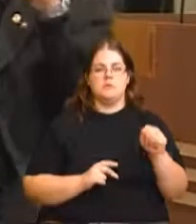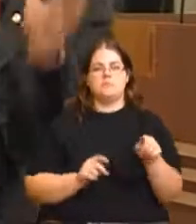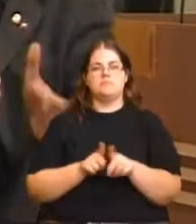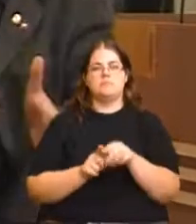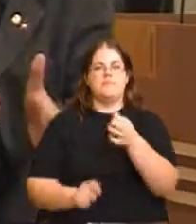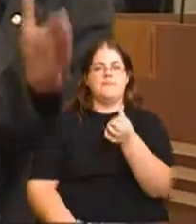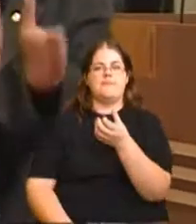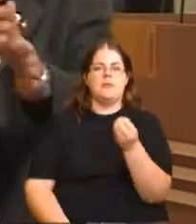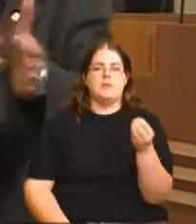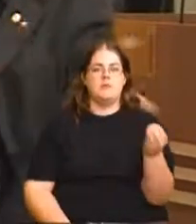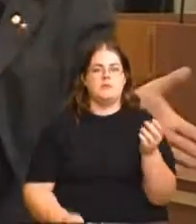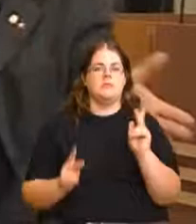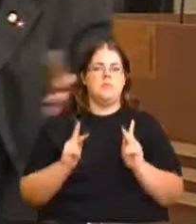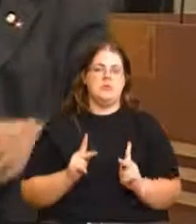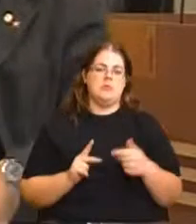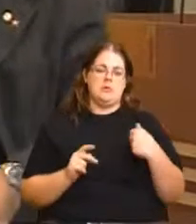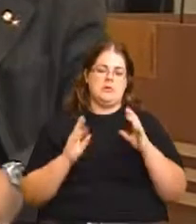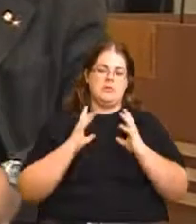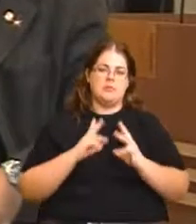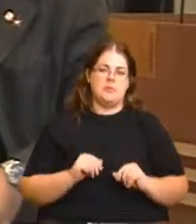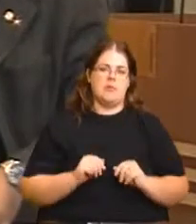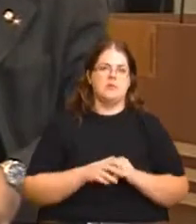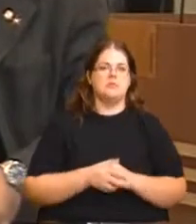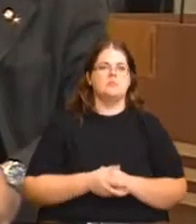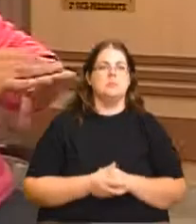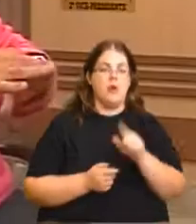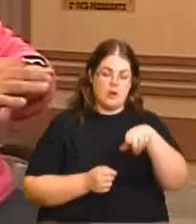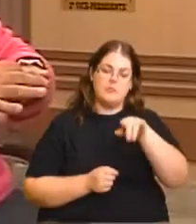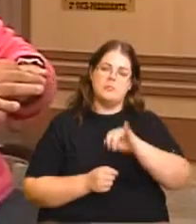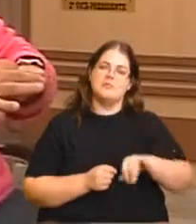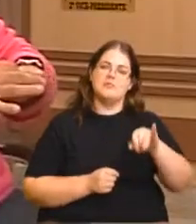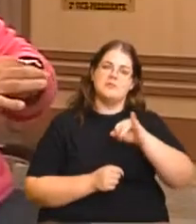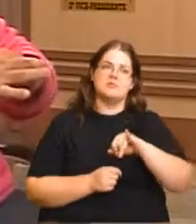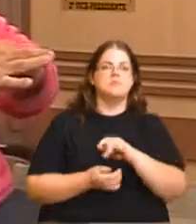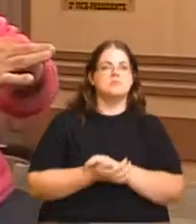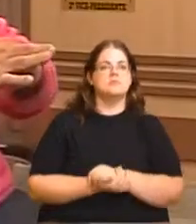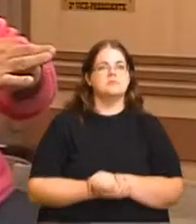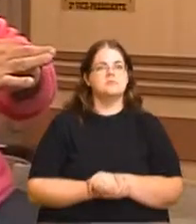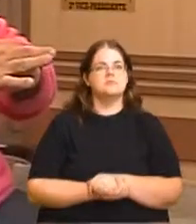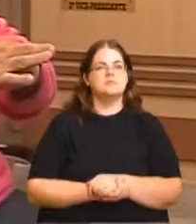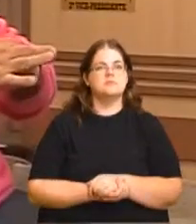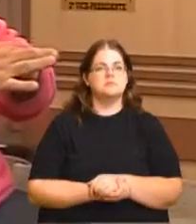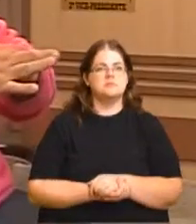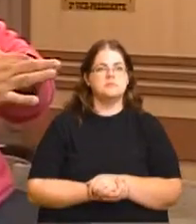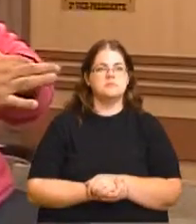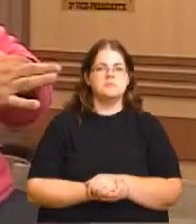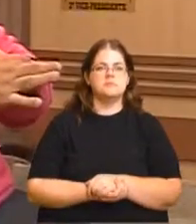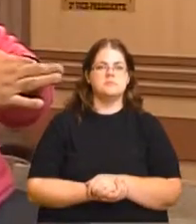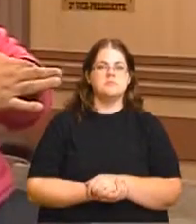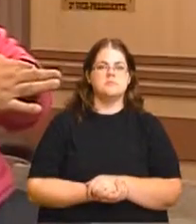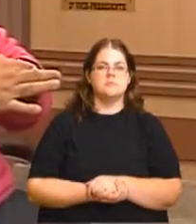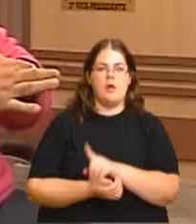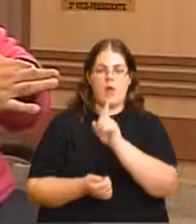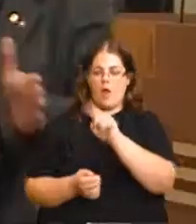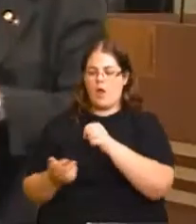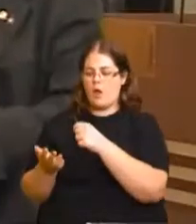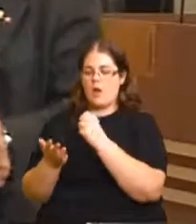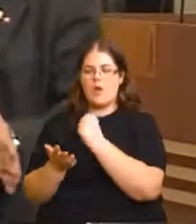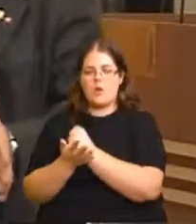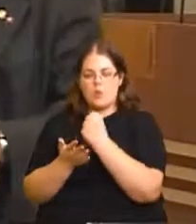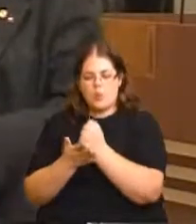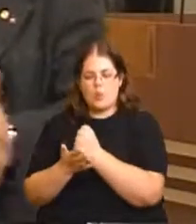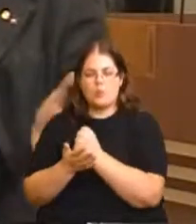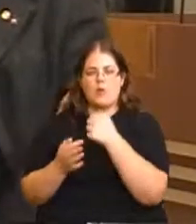olha, 600 mutirão e vamos limpar. Então, isso é um ponto importante. Então, pode não contratar está vinculado... serviço ou